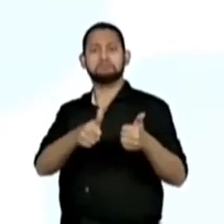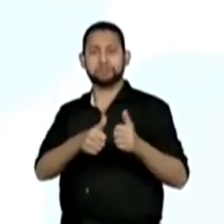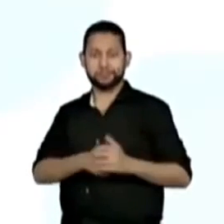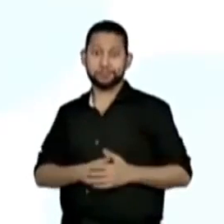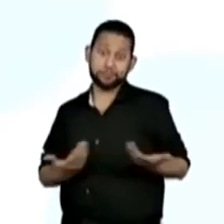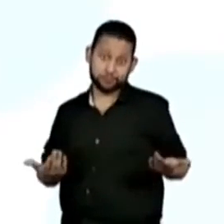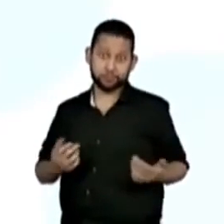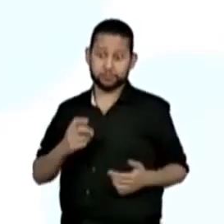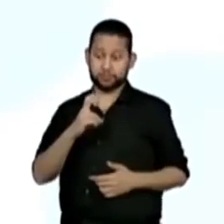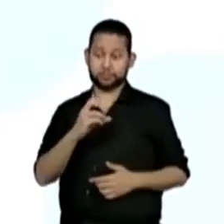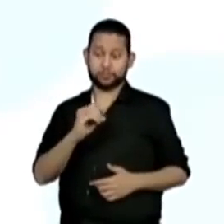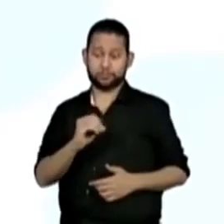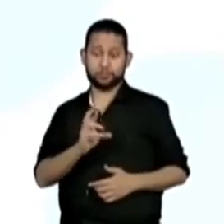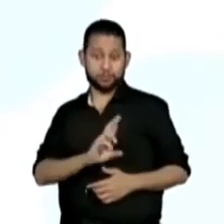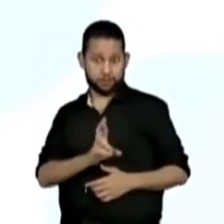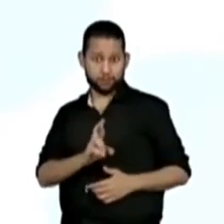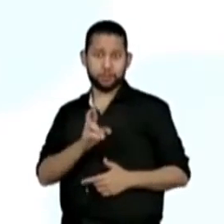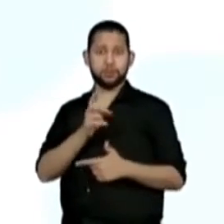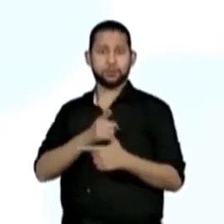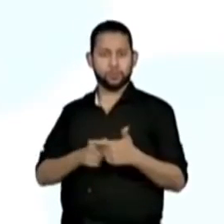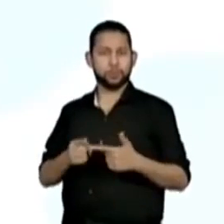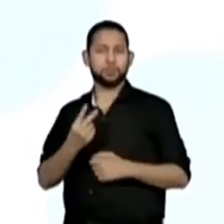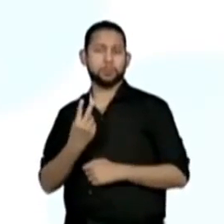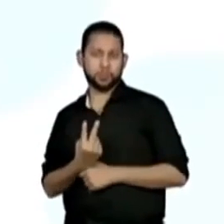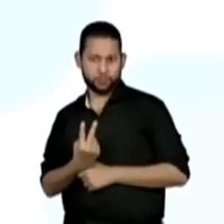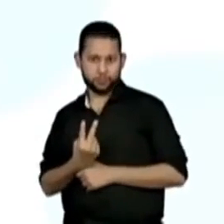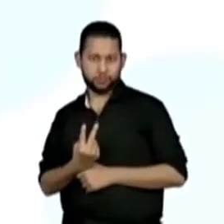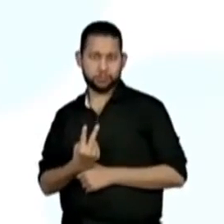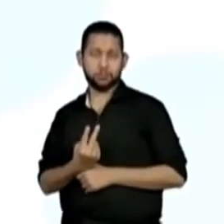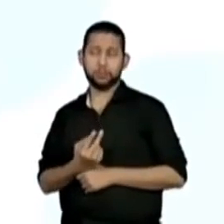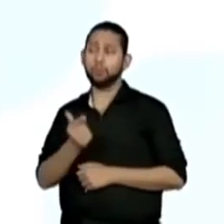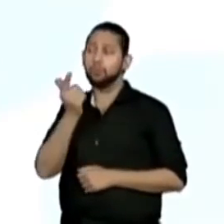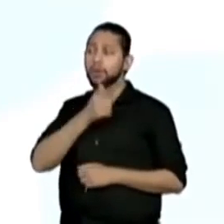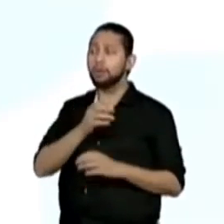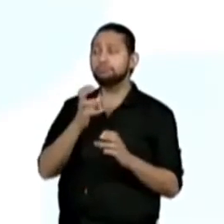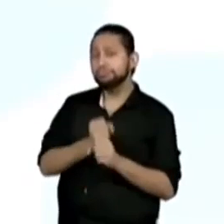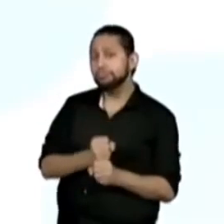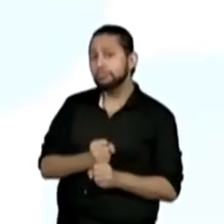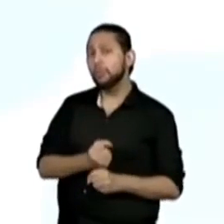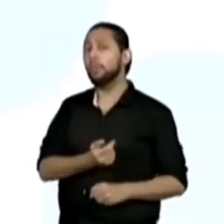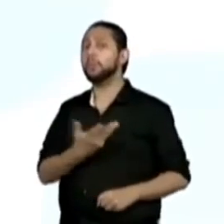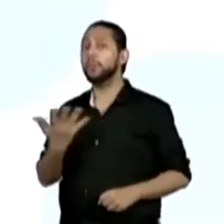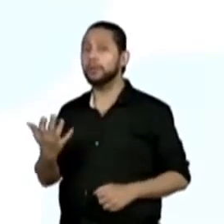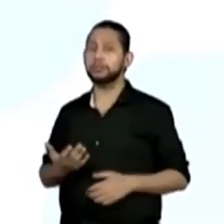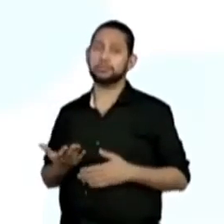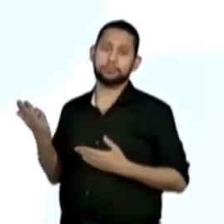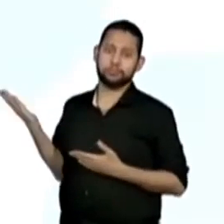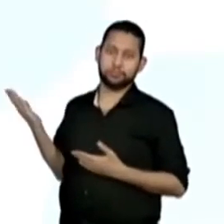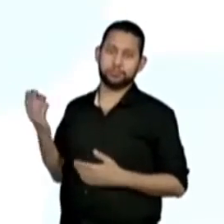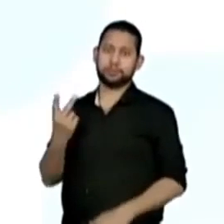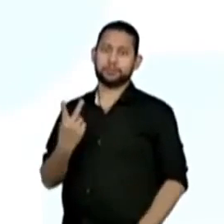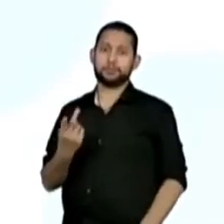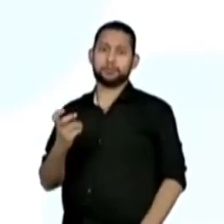dividindo meus R 50 por 2 e vou obter Então os